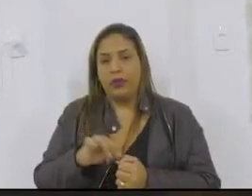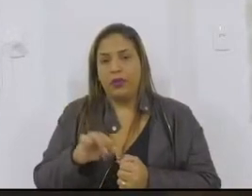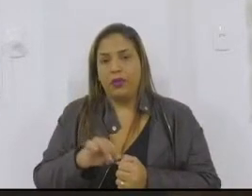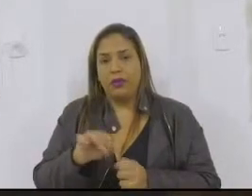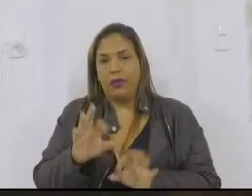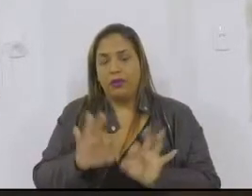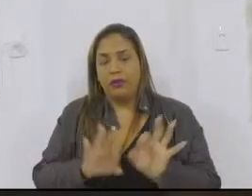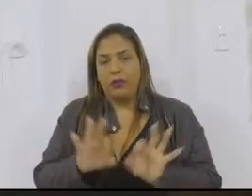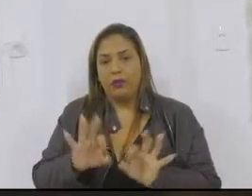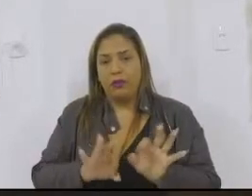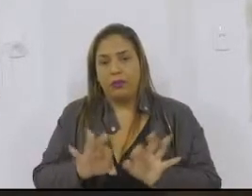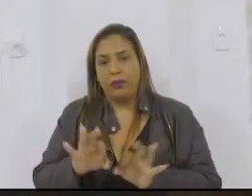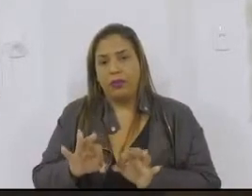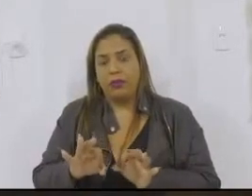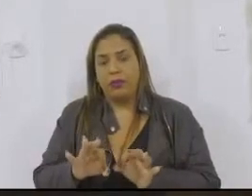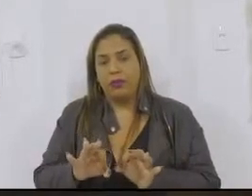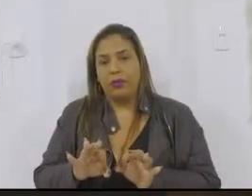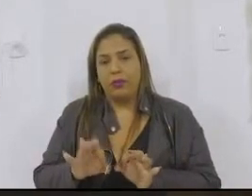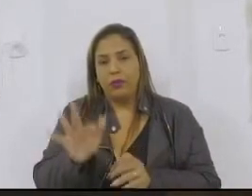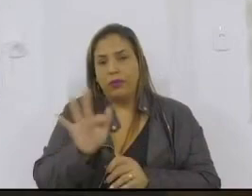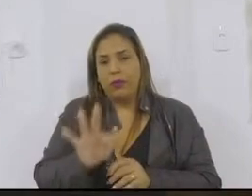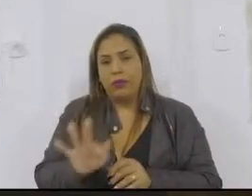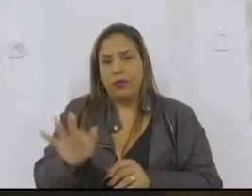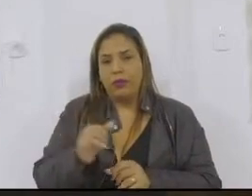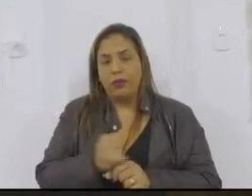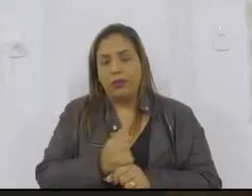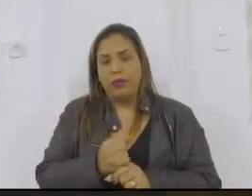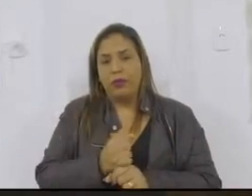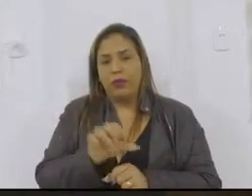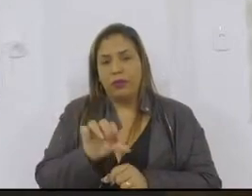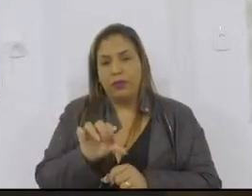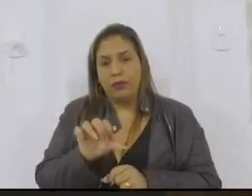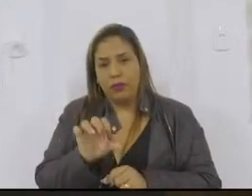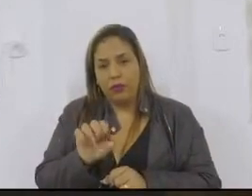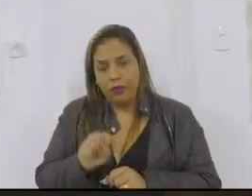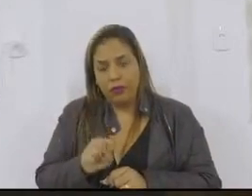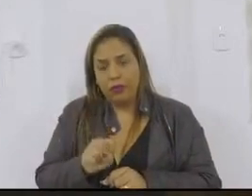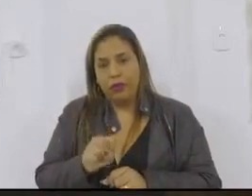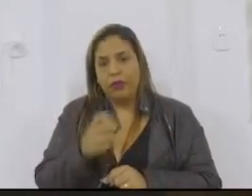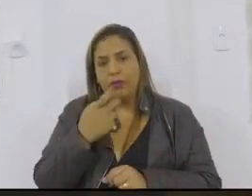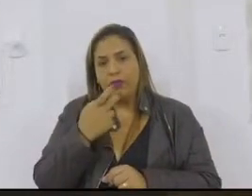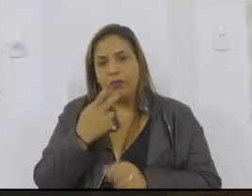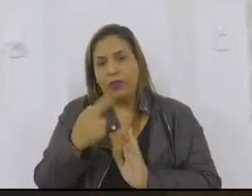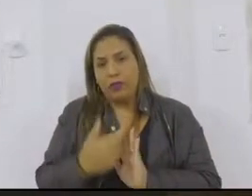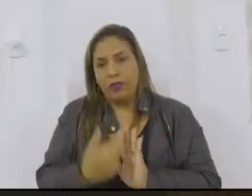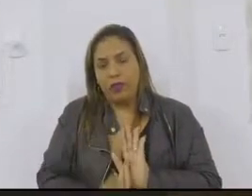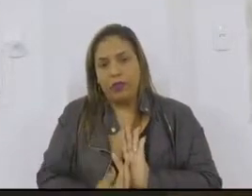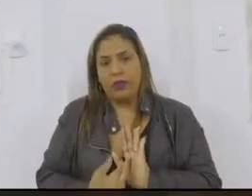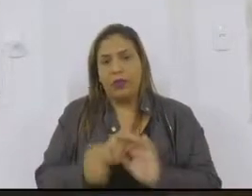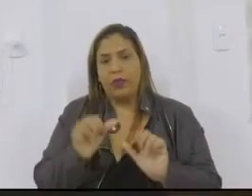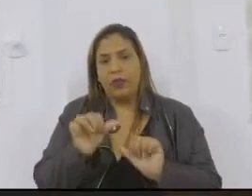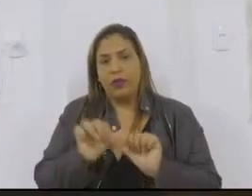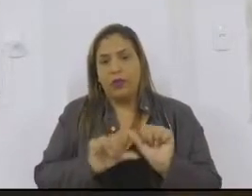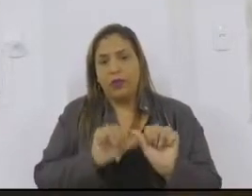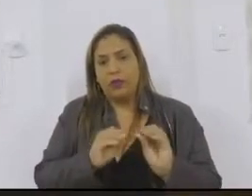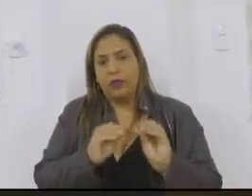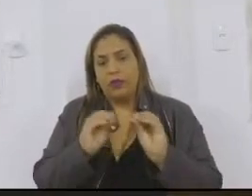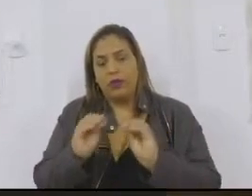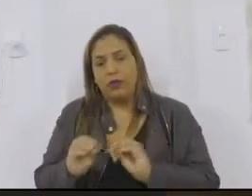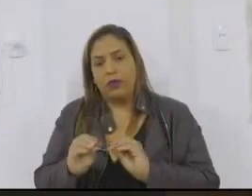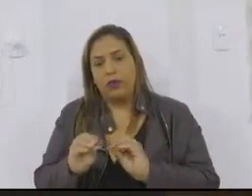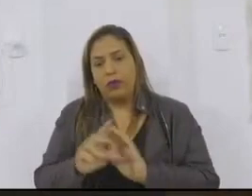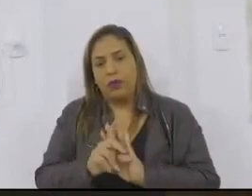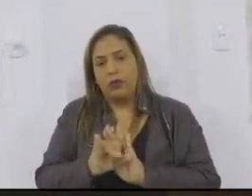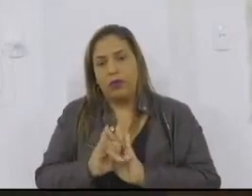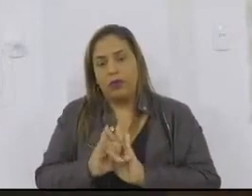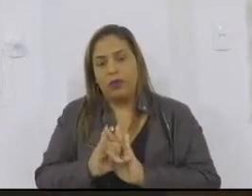Complementar Federal de 98, que dispõe sobre a elaboração da redação e alteração de consolidação das leis, conforme